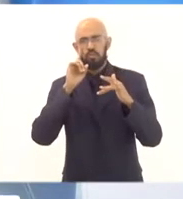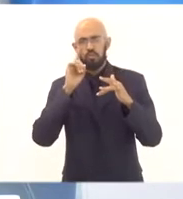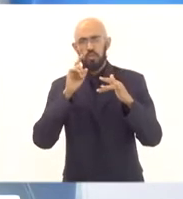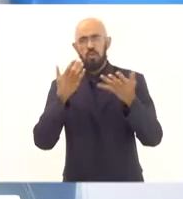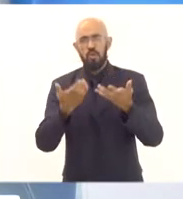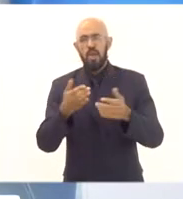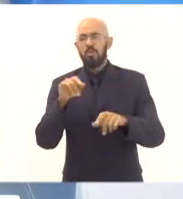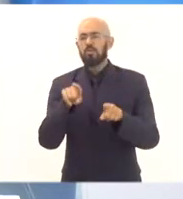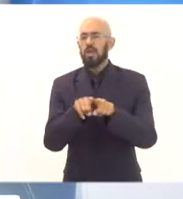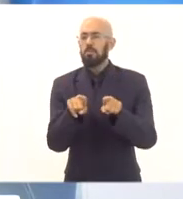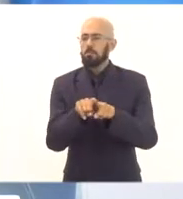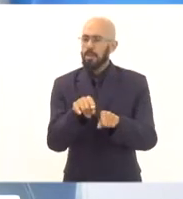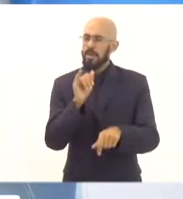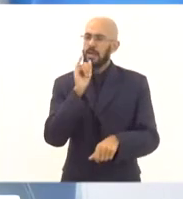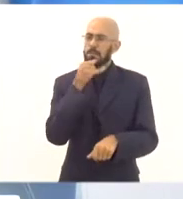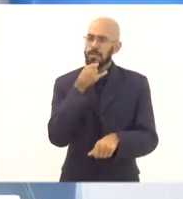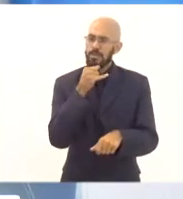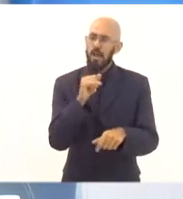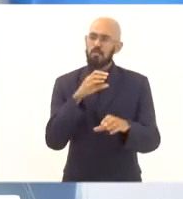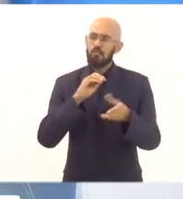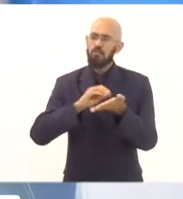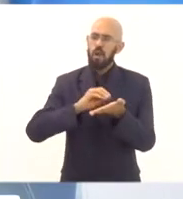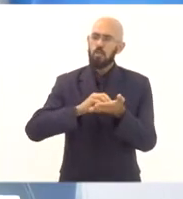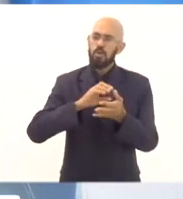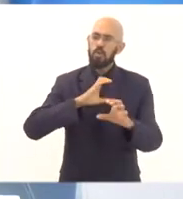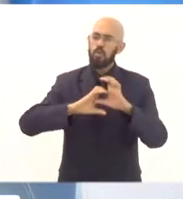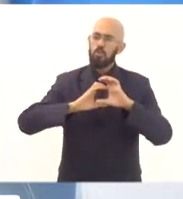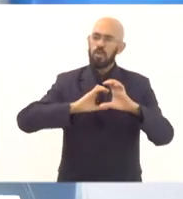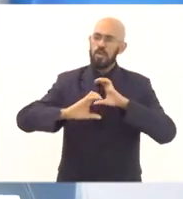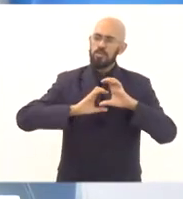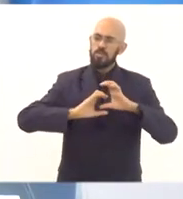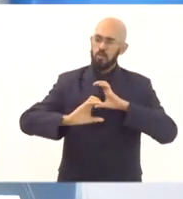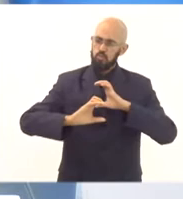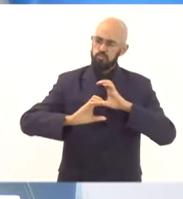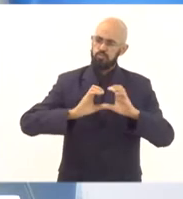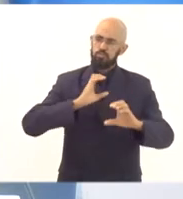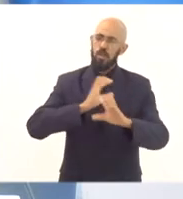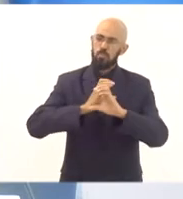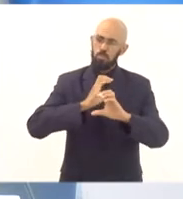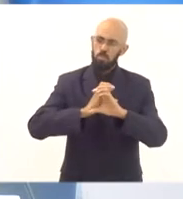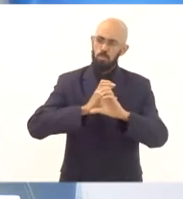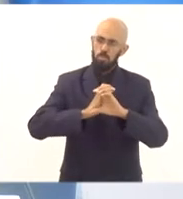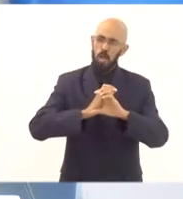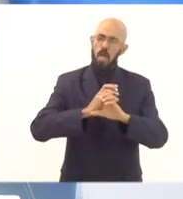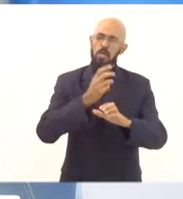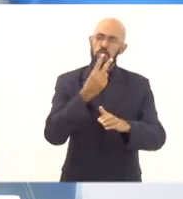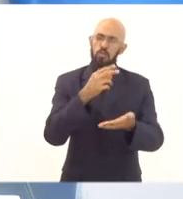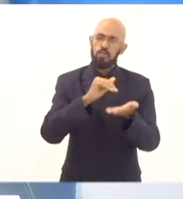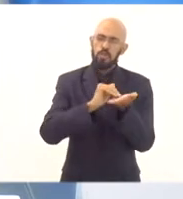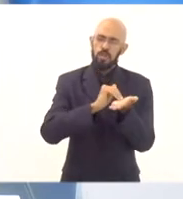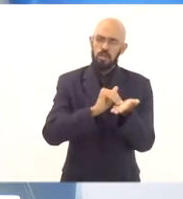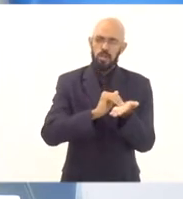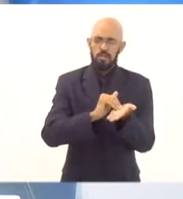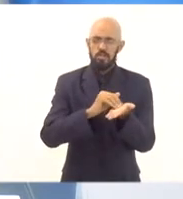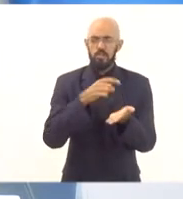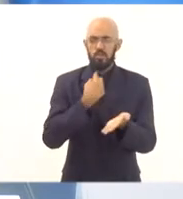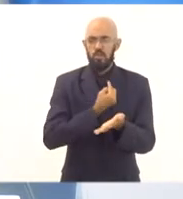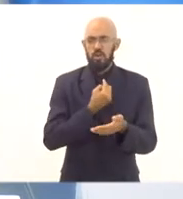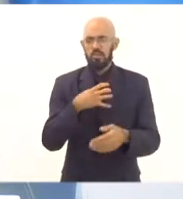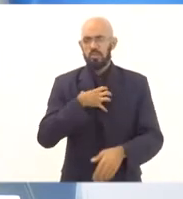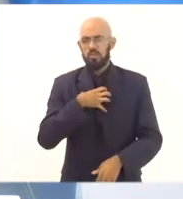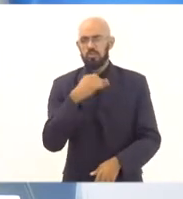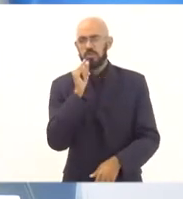também quero lamentar a falta de comunicação né das duas secretarias a gente fica triste em